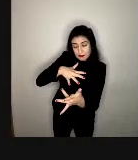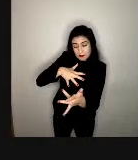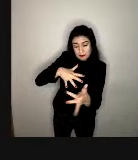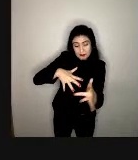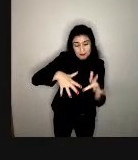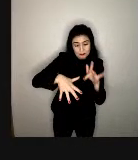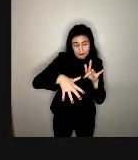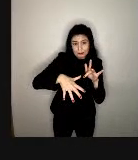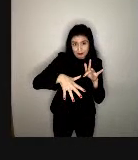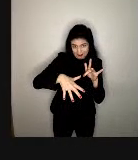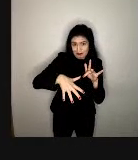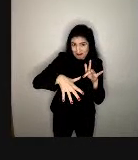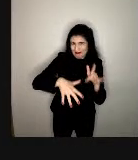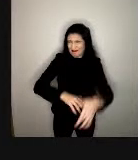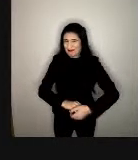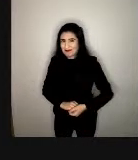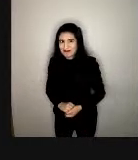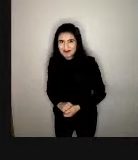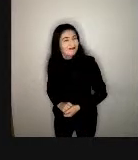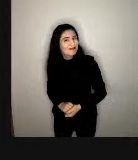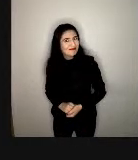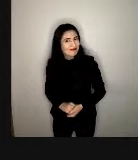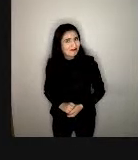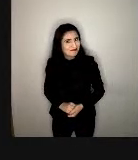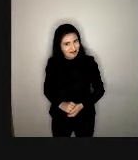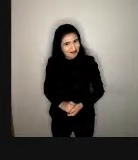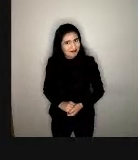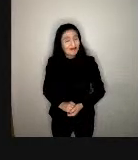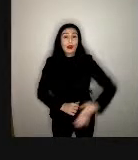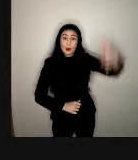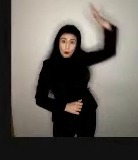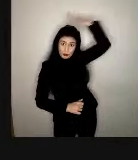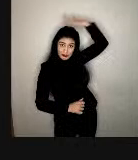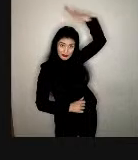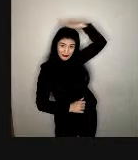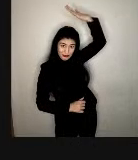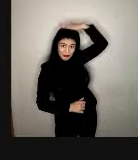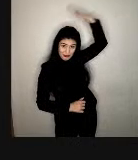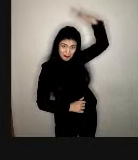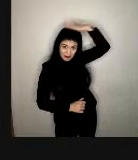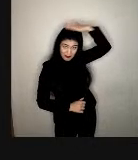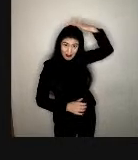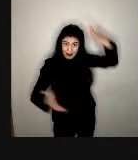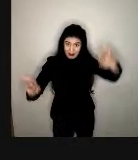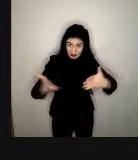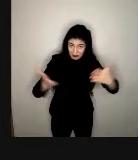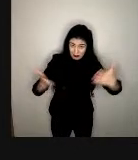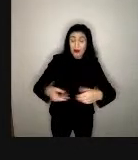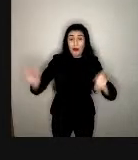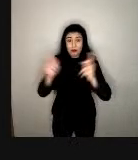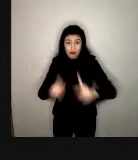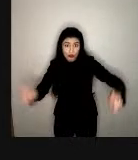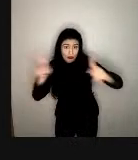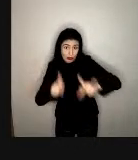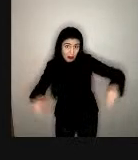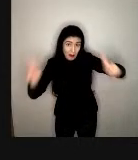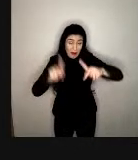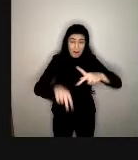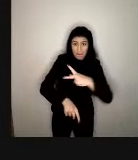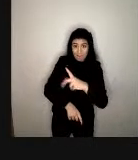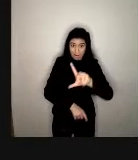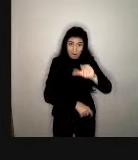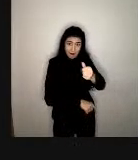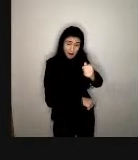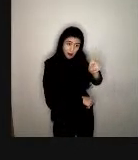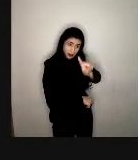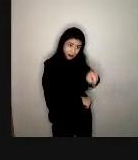lá, está em Curitiba agora, no Jockey Plaza, né? Convido todos vocês, a quem não